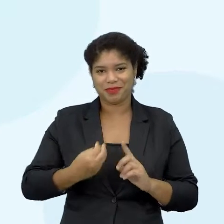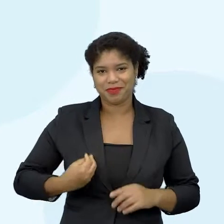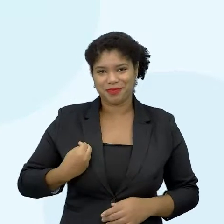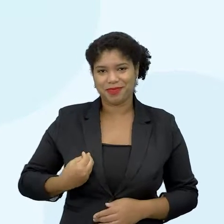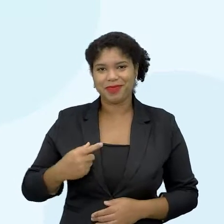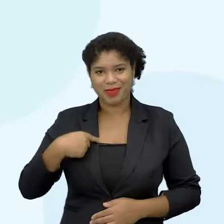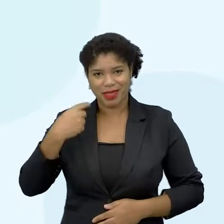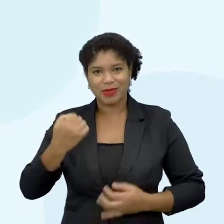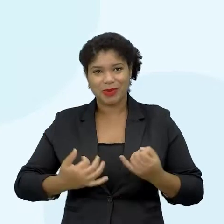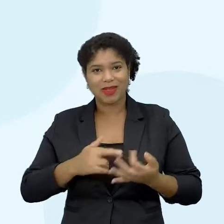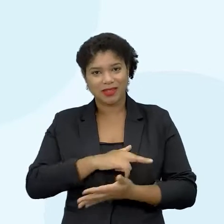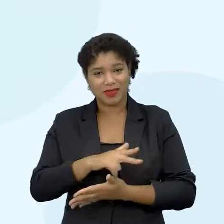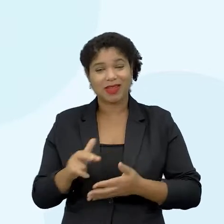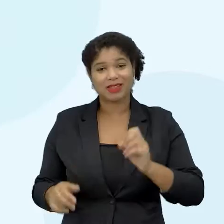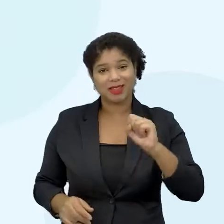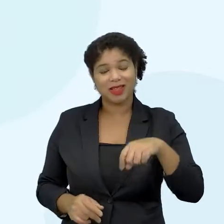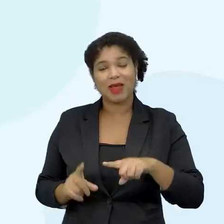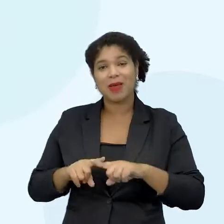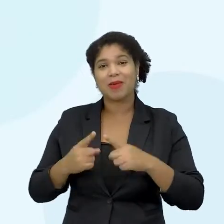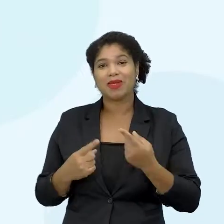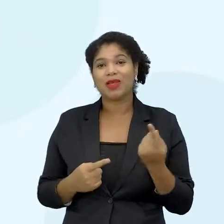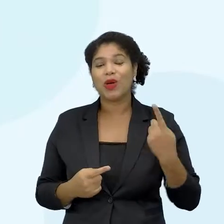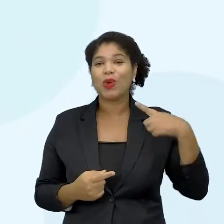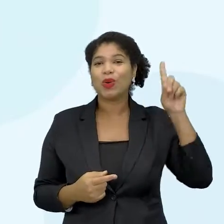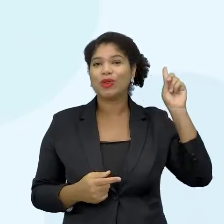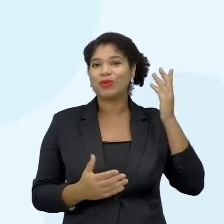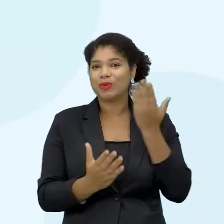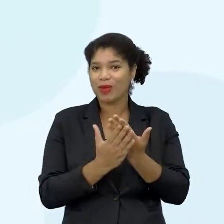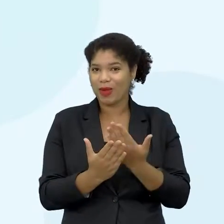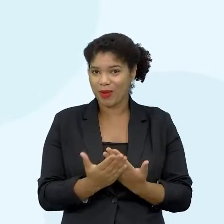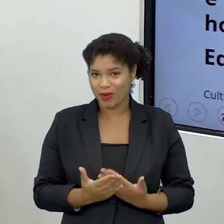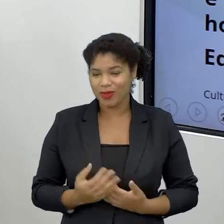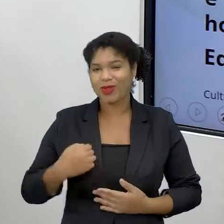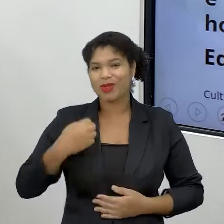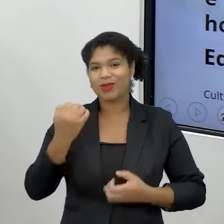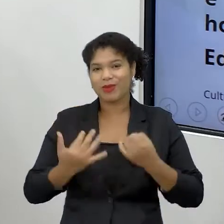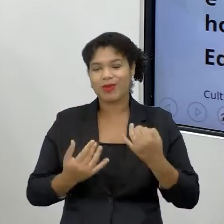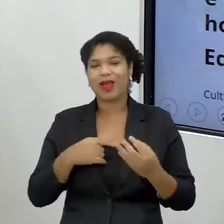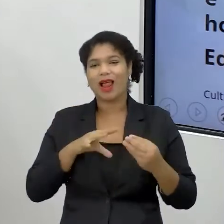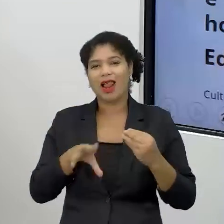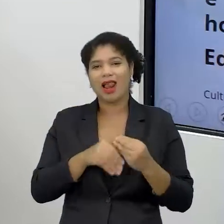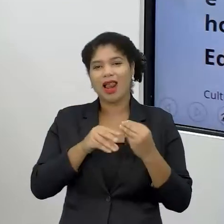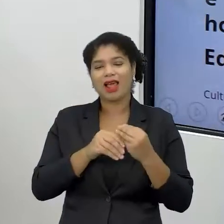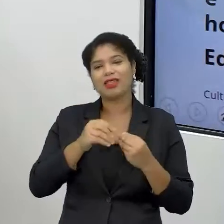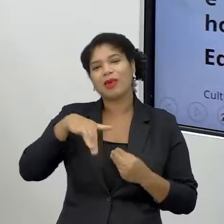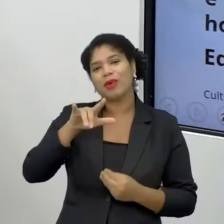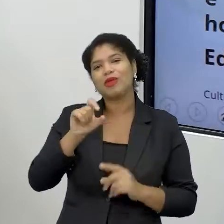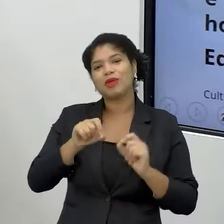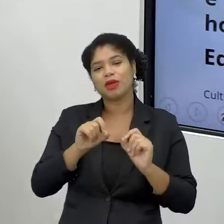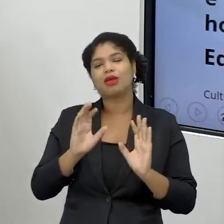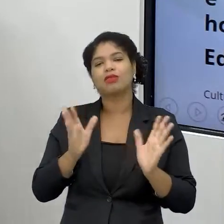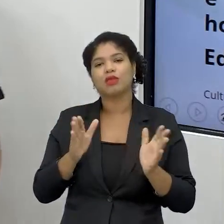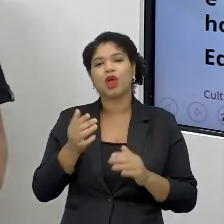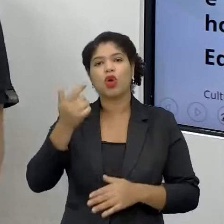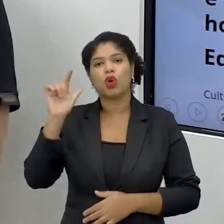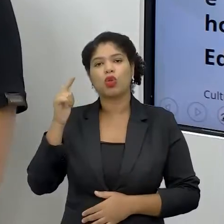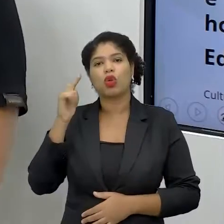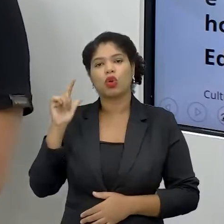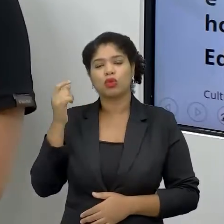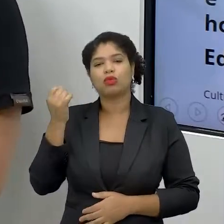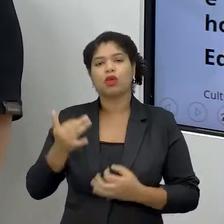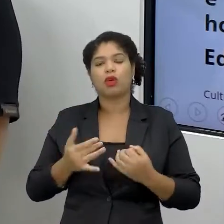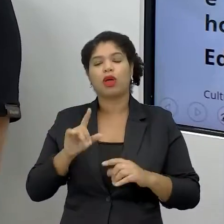gente falou muito disso. Só que na última aula, uma das coisas que a gente acrescentou mais, a gente já tinha falado em outras, é